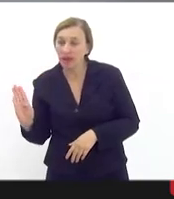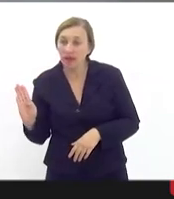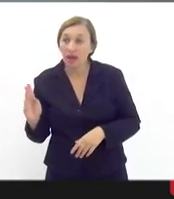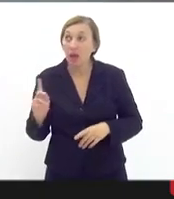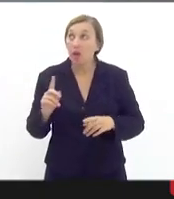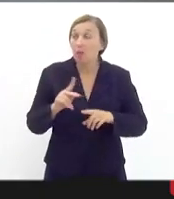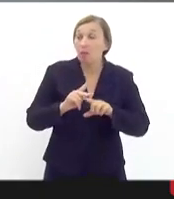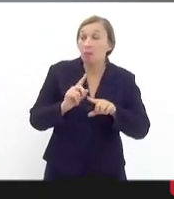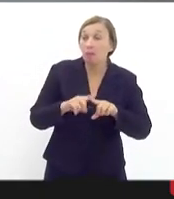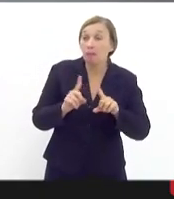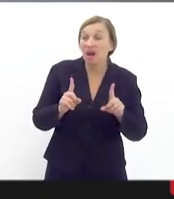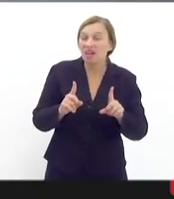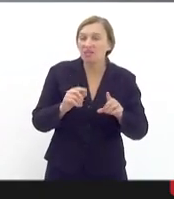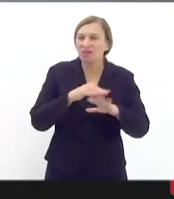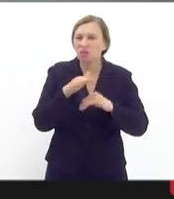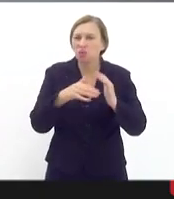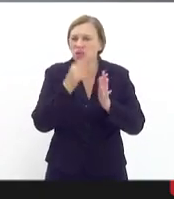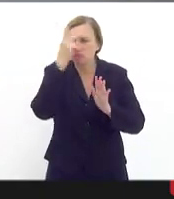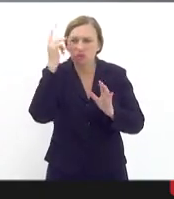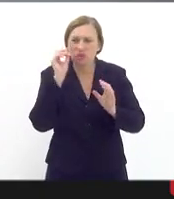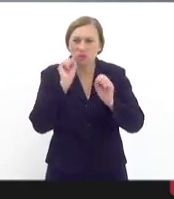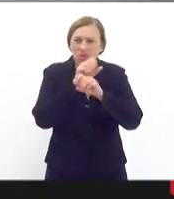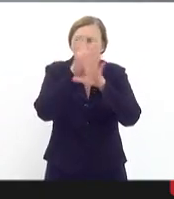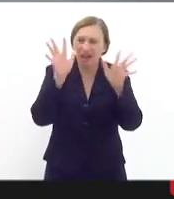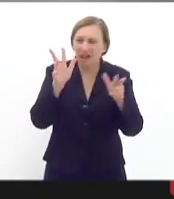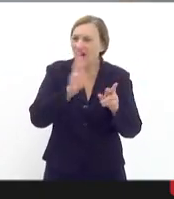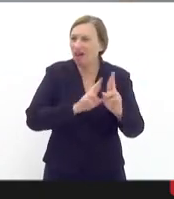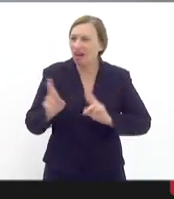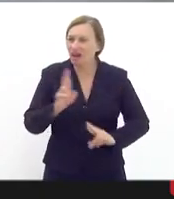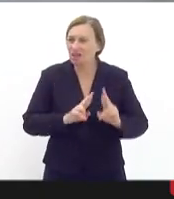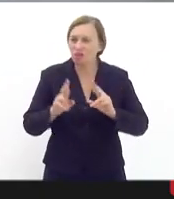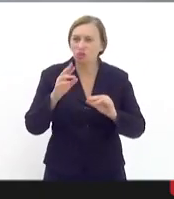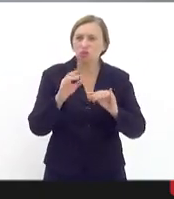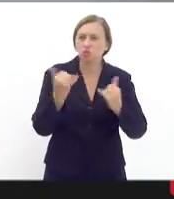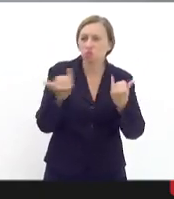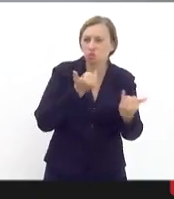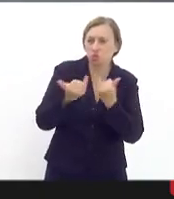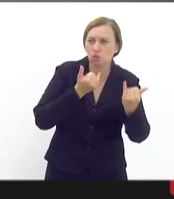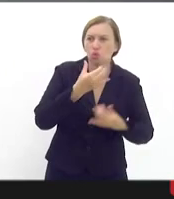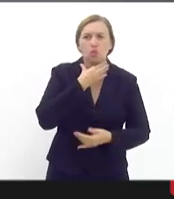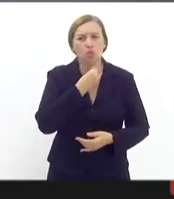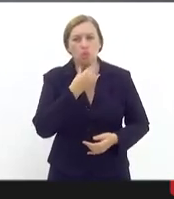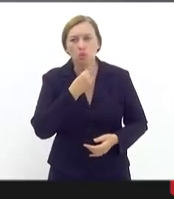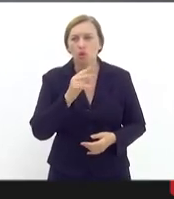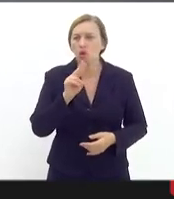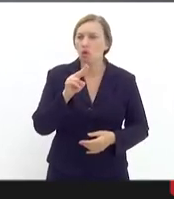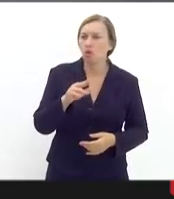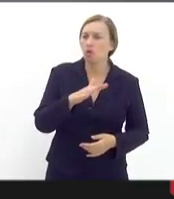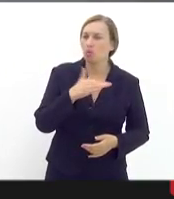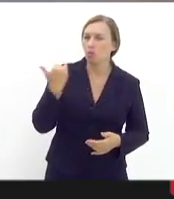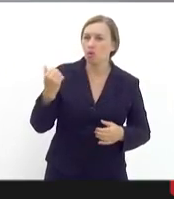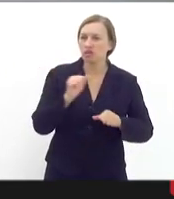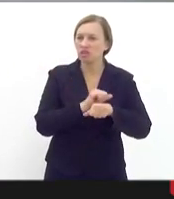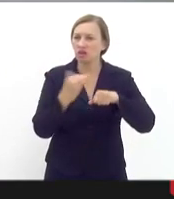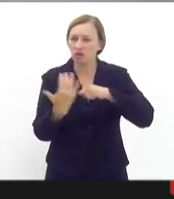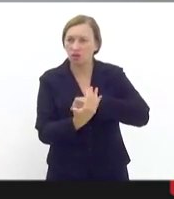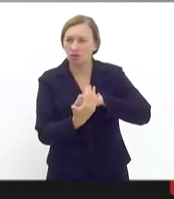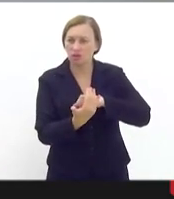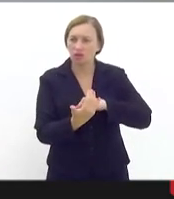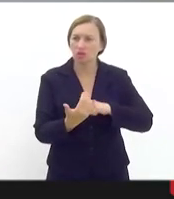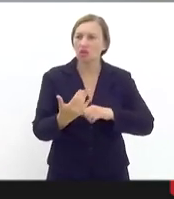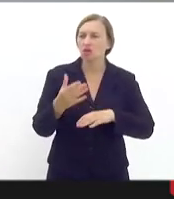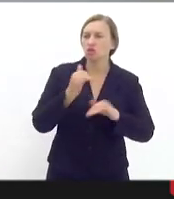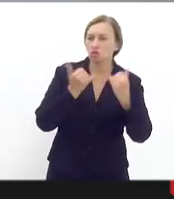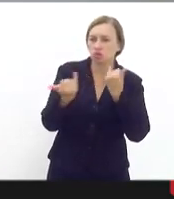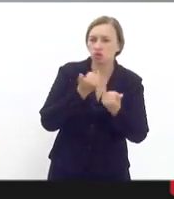Nem para todo mundo está claro a relação de notícia falsa e morte na Covid, notícia